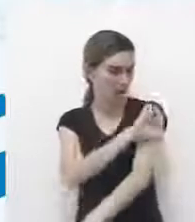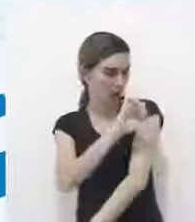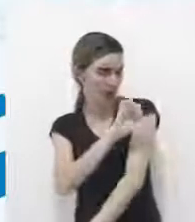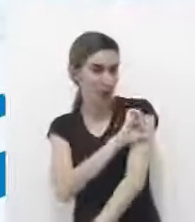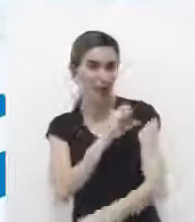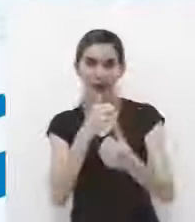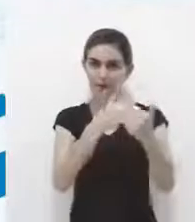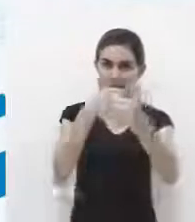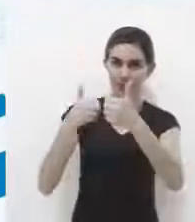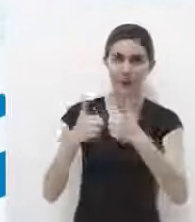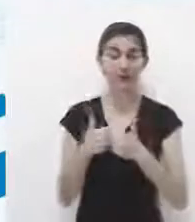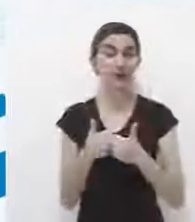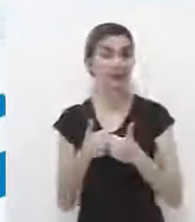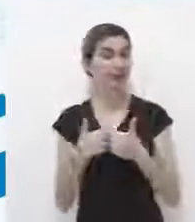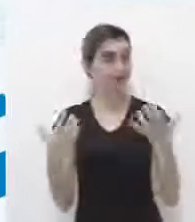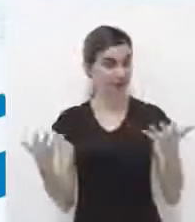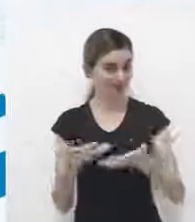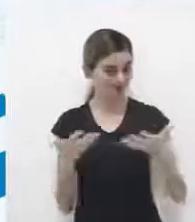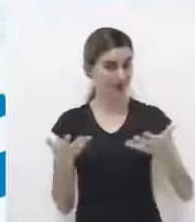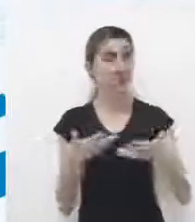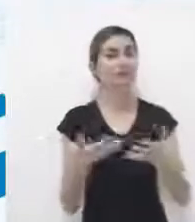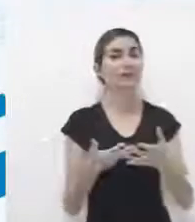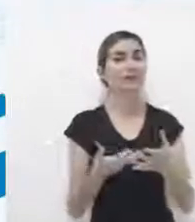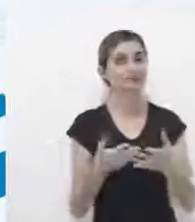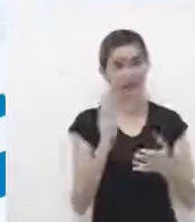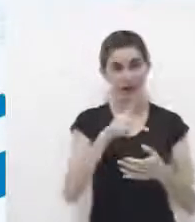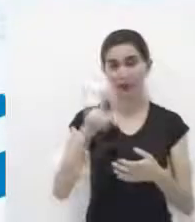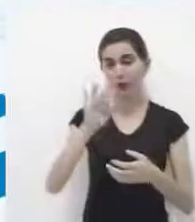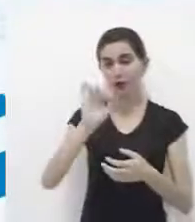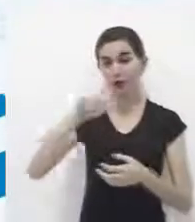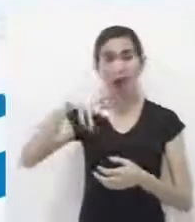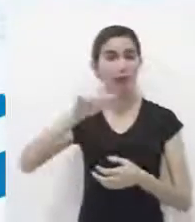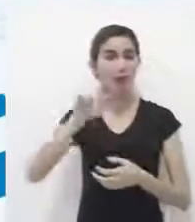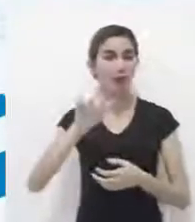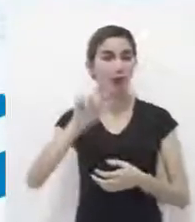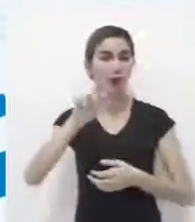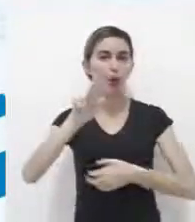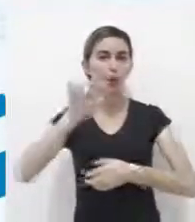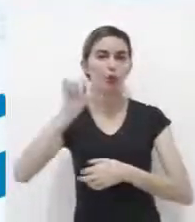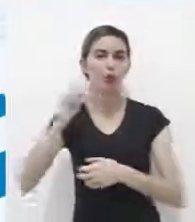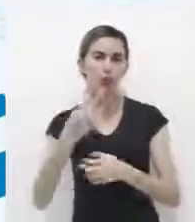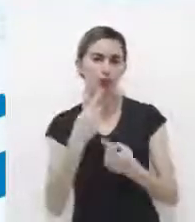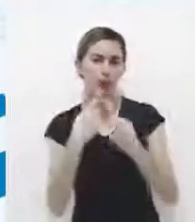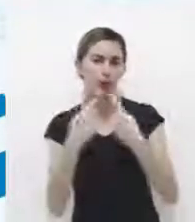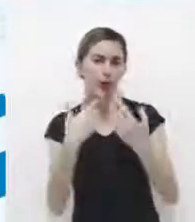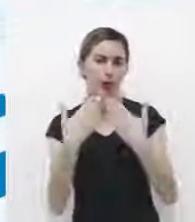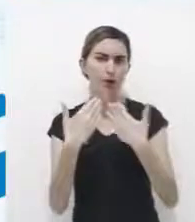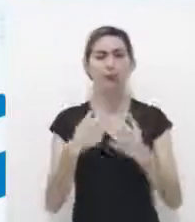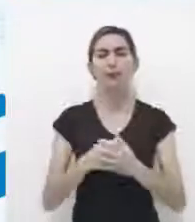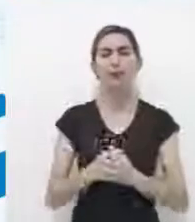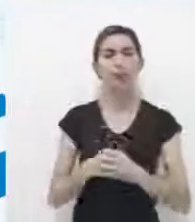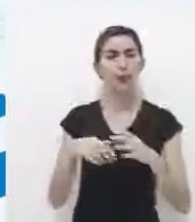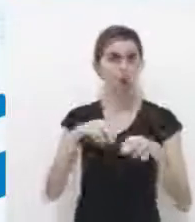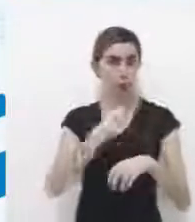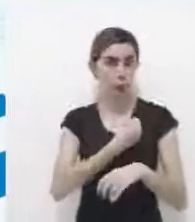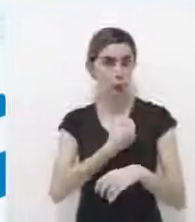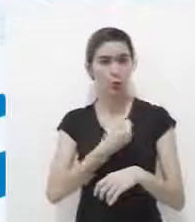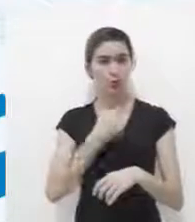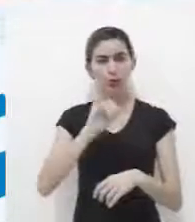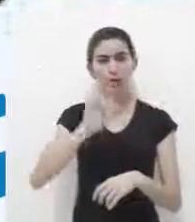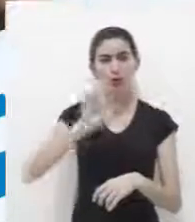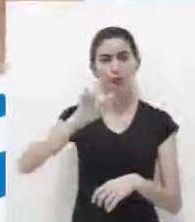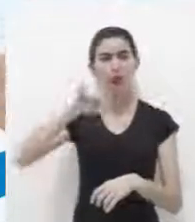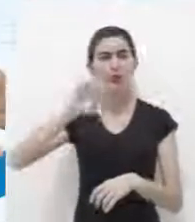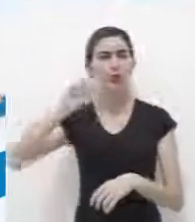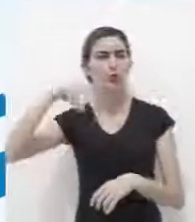E aí, galera do nono ano, beleza? É isso aí. Professor Fernando Augusto passando aí para bater um papo aí ainda